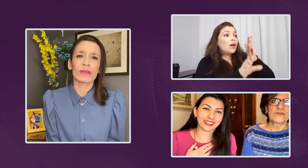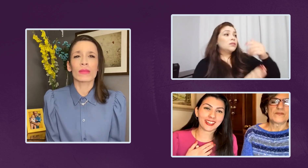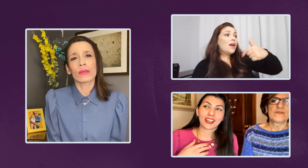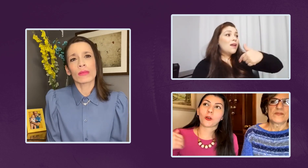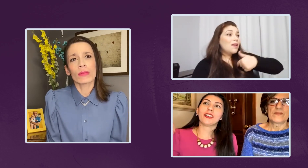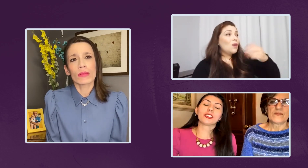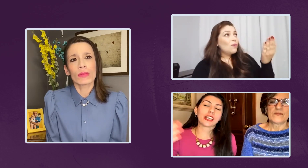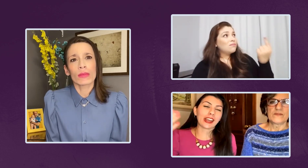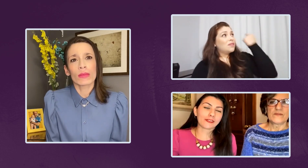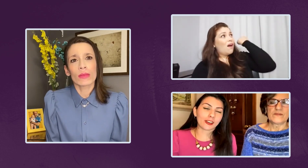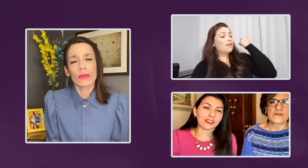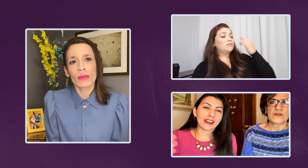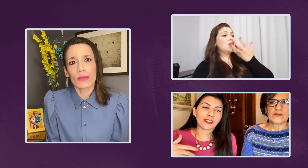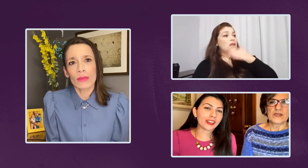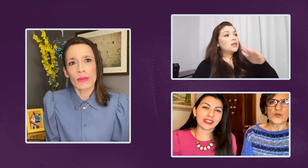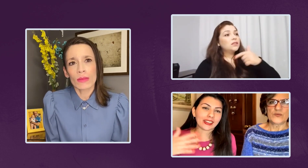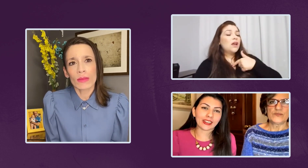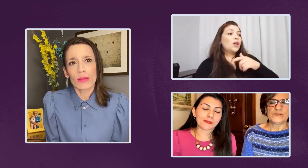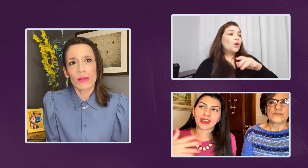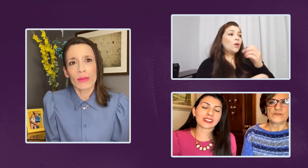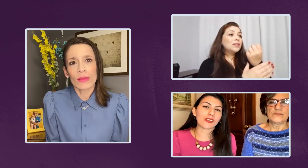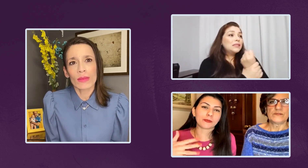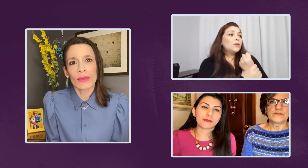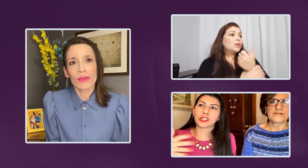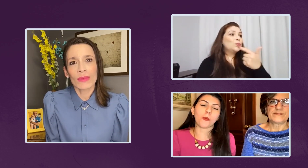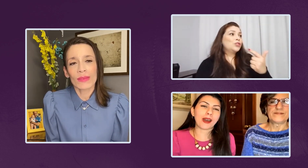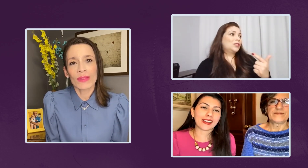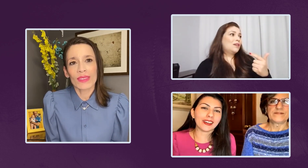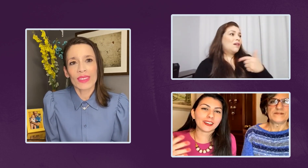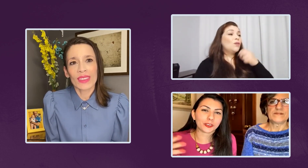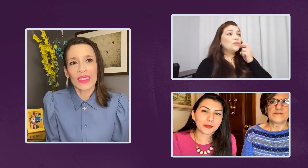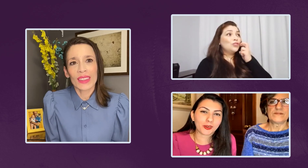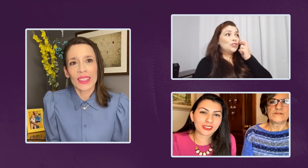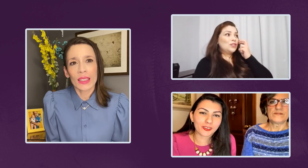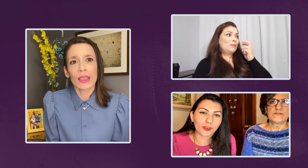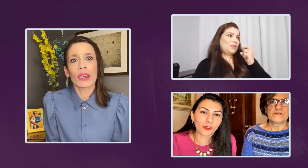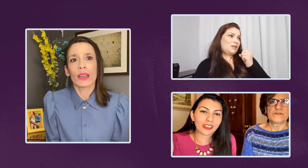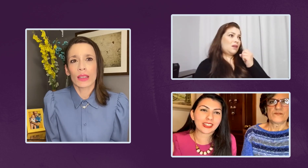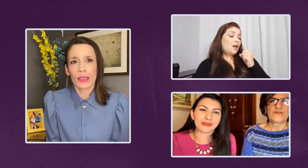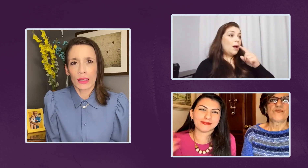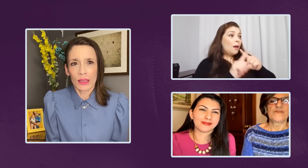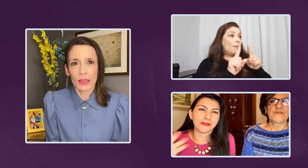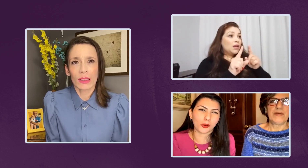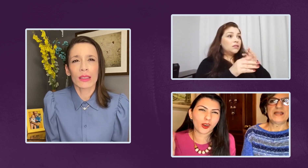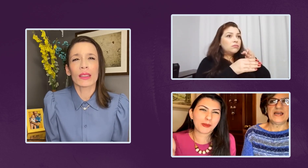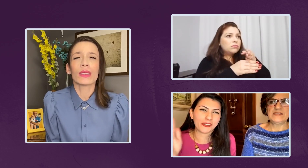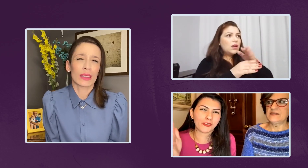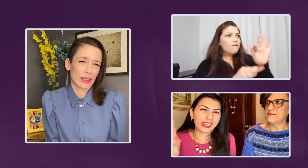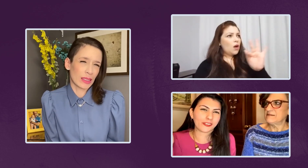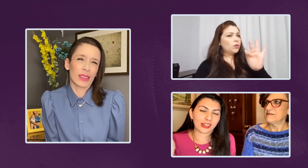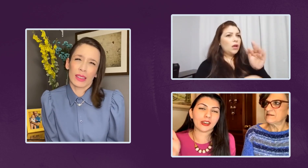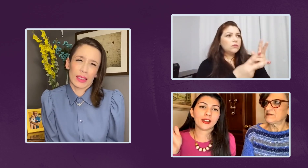insegura. Quando eu cheguei na faculdade e vi que ninguém mais estava se comparando, se importando com coisa